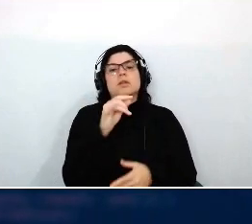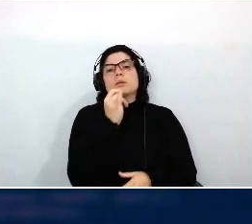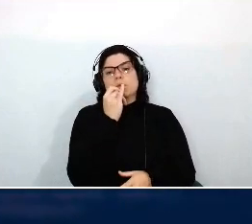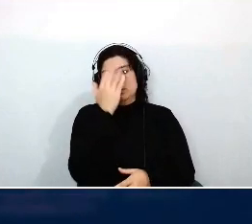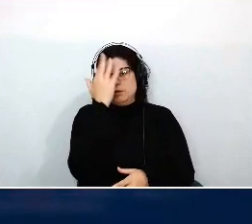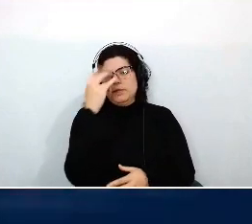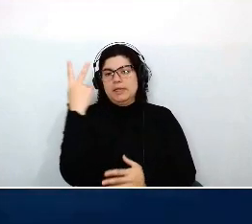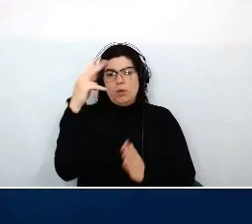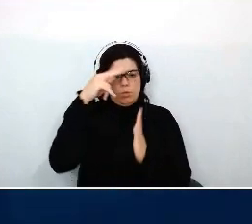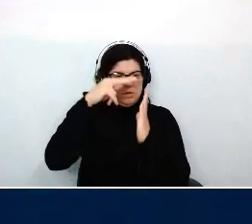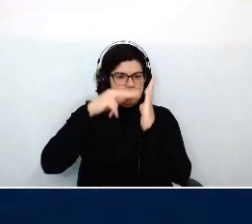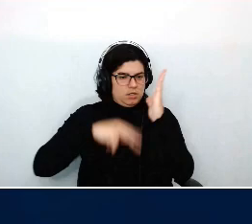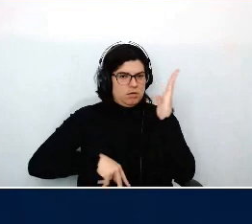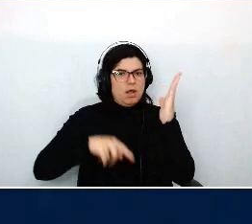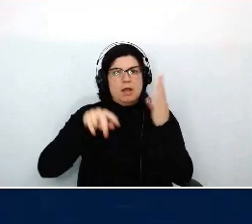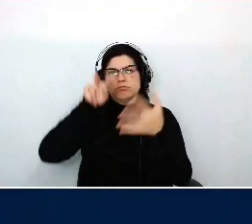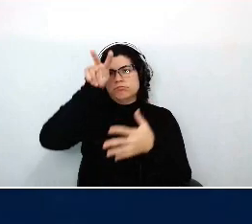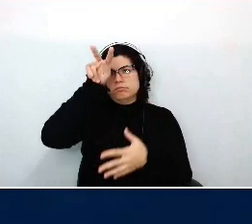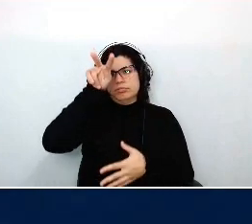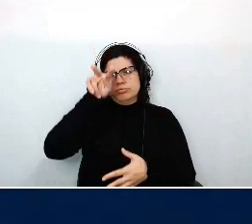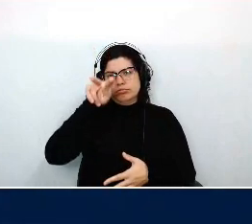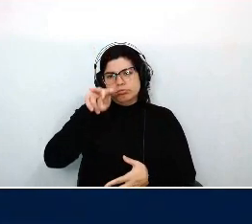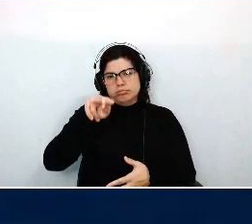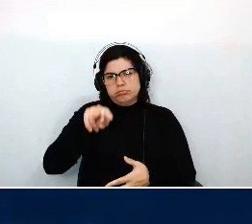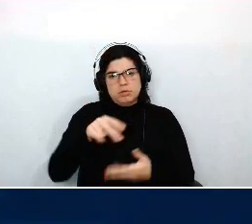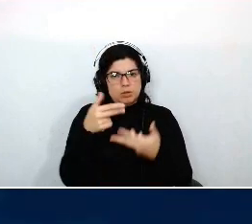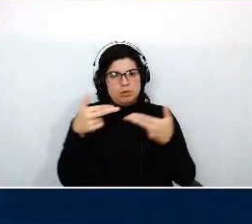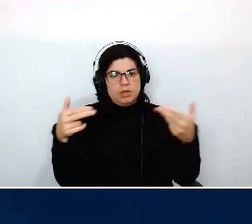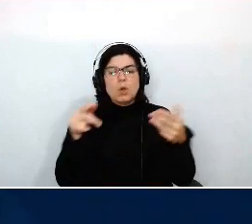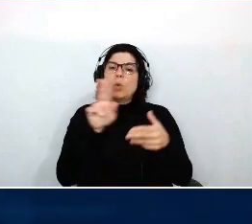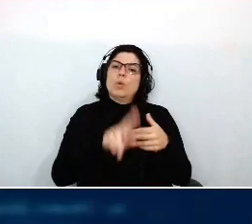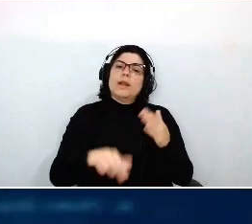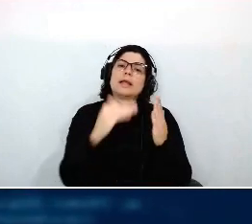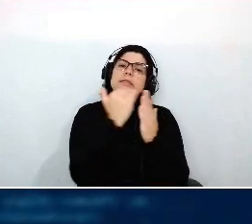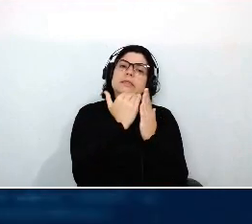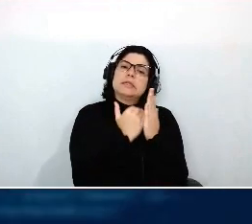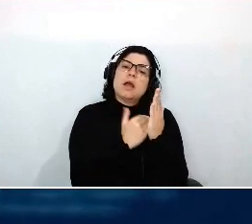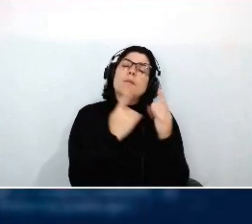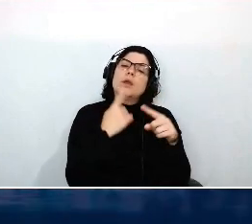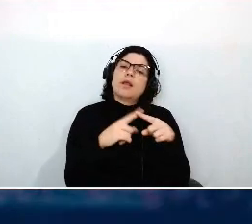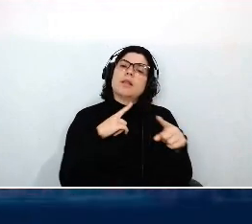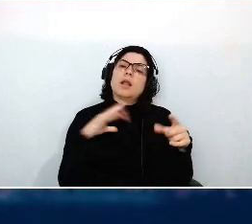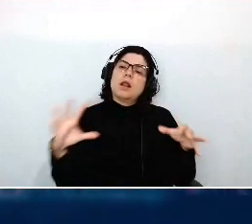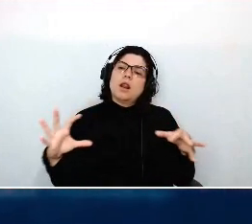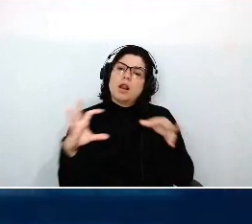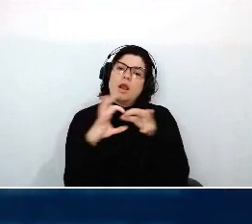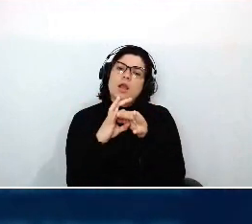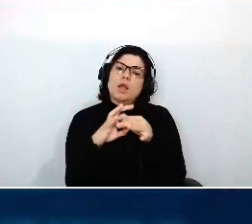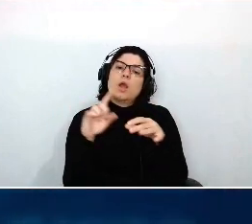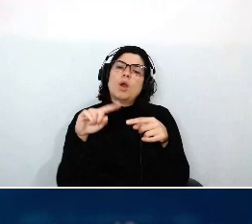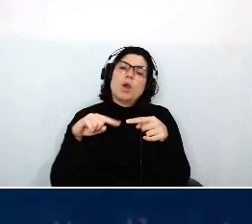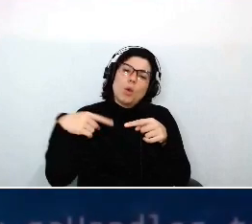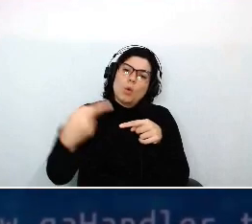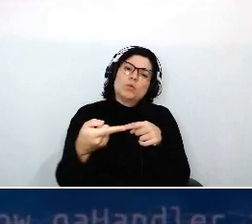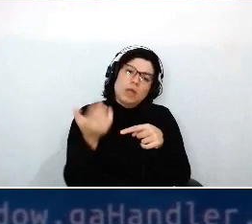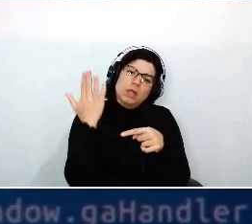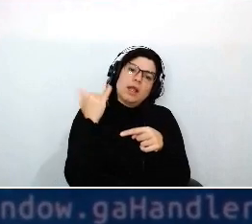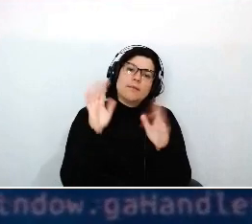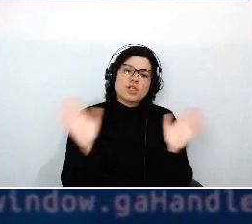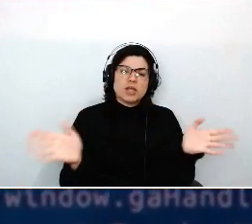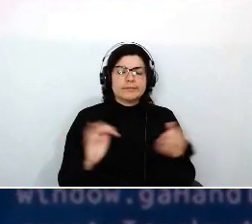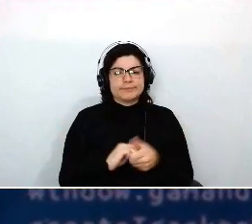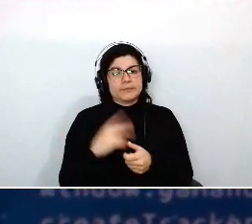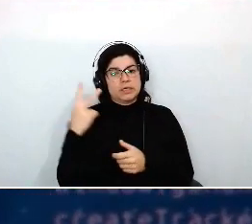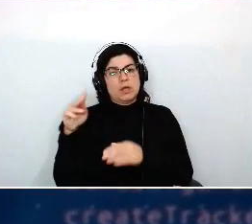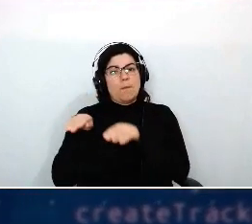é percorrer alguma coisa, você usa uma lista, porque ela é linkada. Então, ela já sabe exatamente qual que é o próximo elemento. Se o seu padrão de leitura